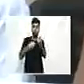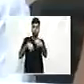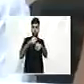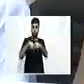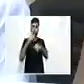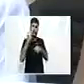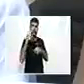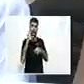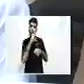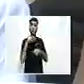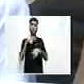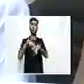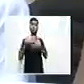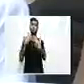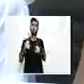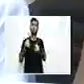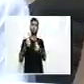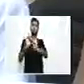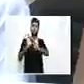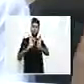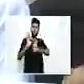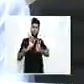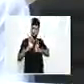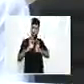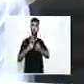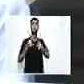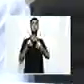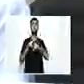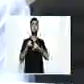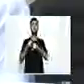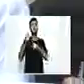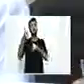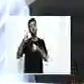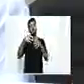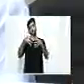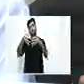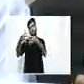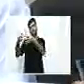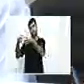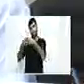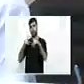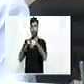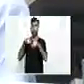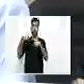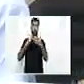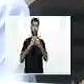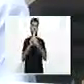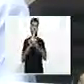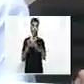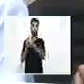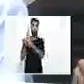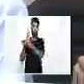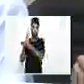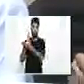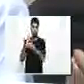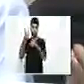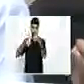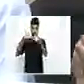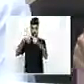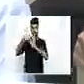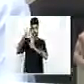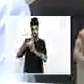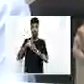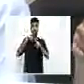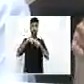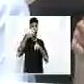orçamento e ele prontamente assim o fez assim como as demais comissões que precisavam de aparecer nesse projeto eu